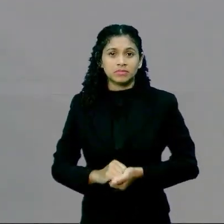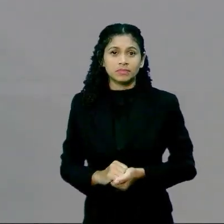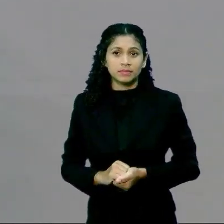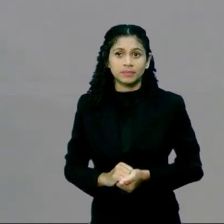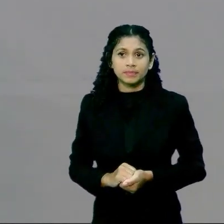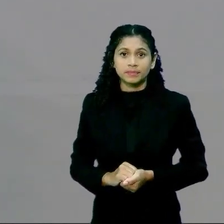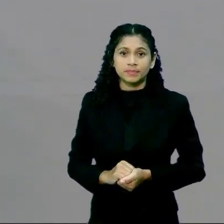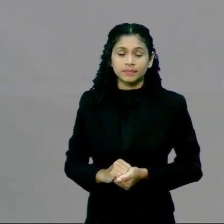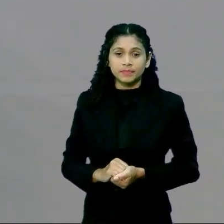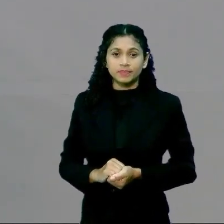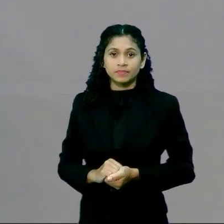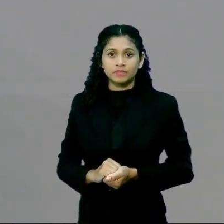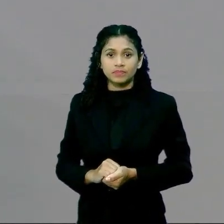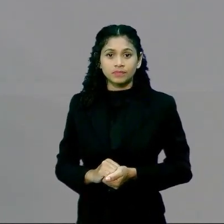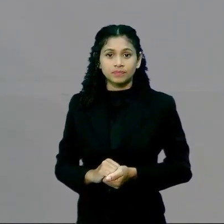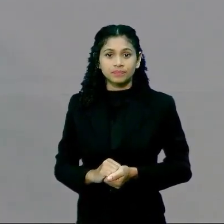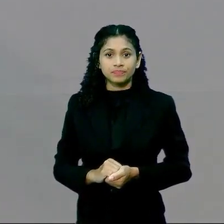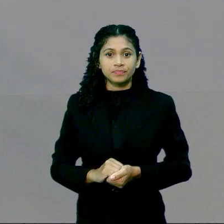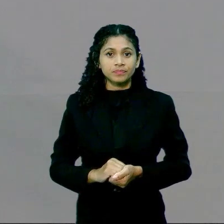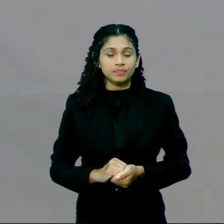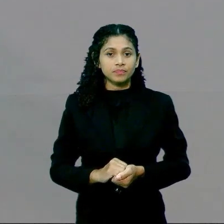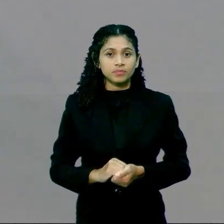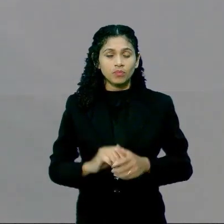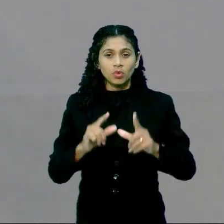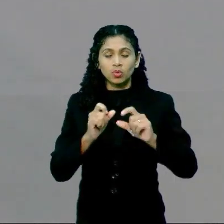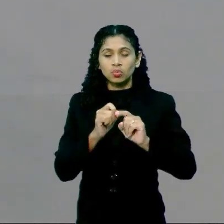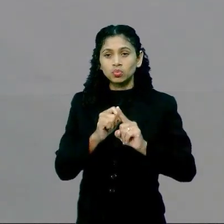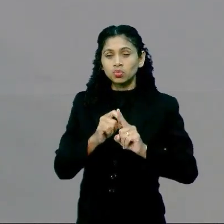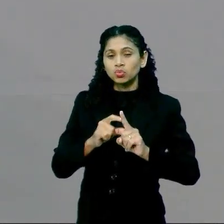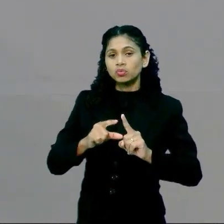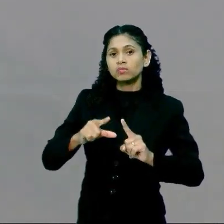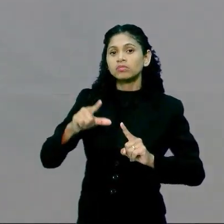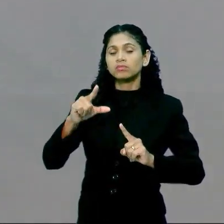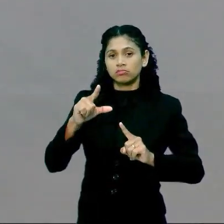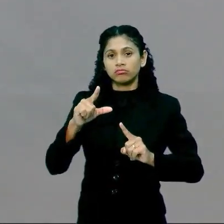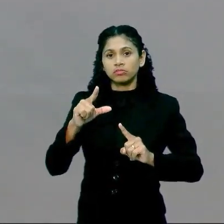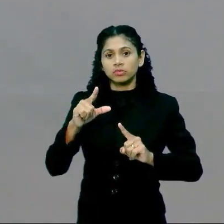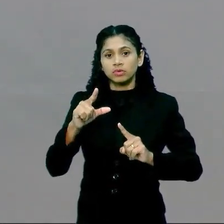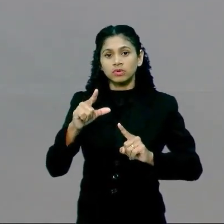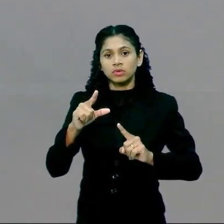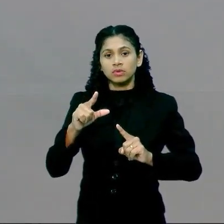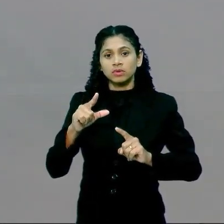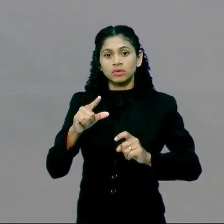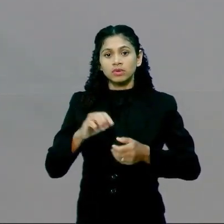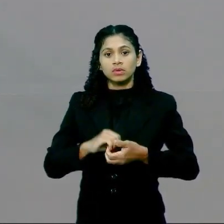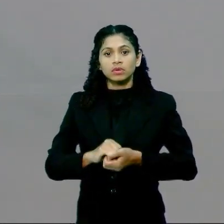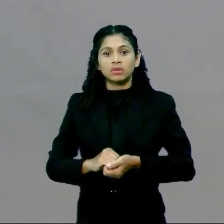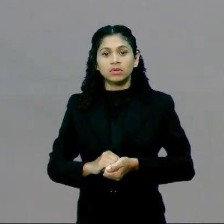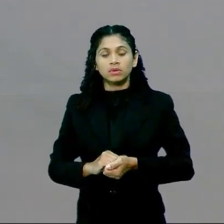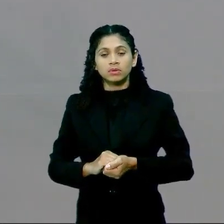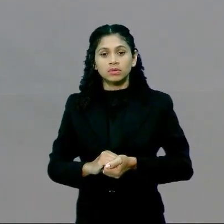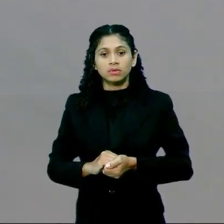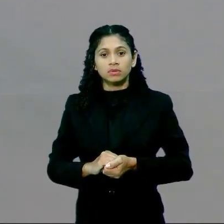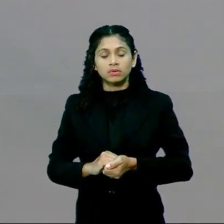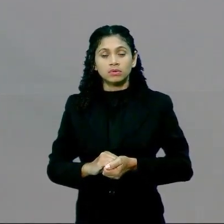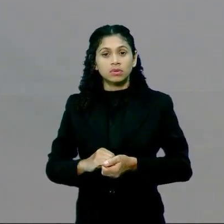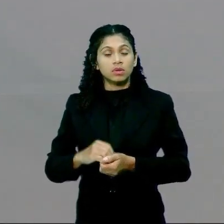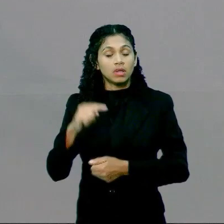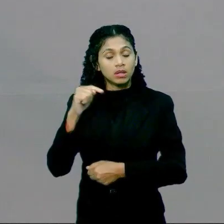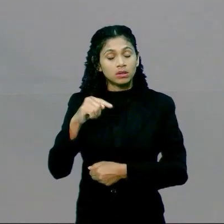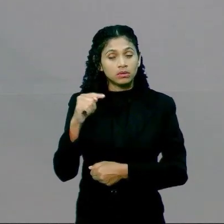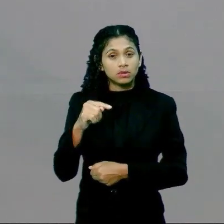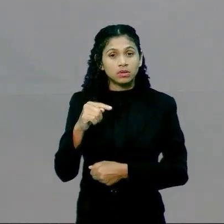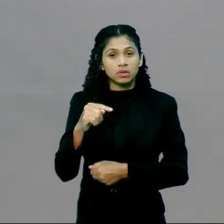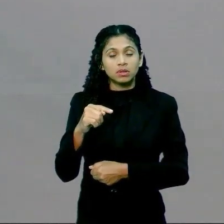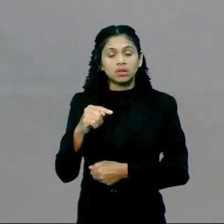elevadas, os índices pluviométricos, né, eles são baixíssimos. Quanto que aqui na nossa região, né, a gente tem meio a meio ali. A gente tem o